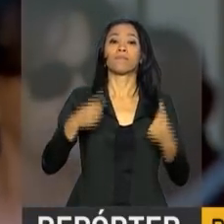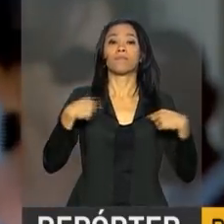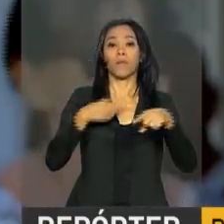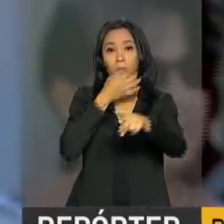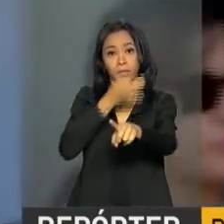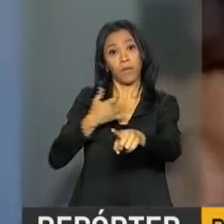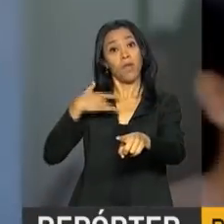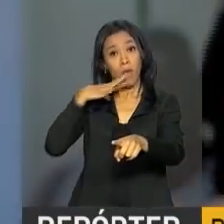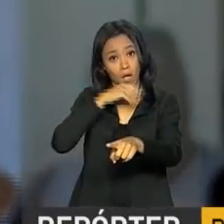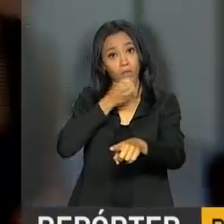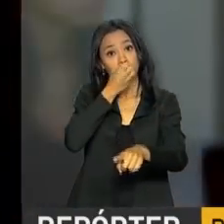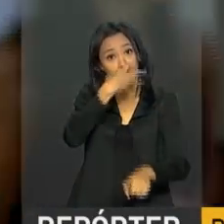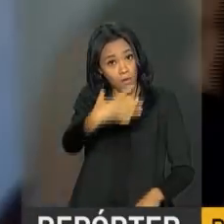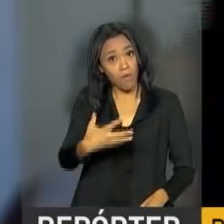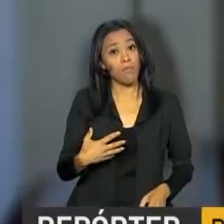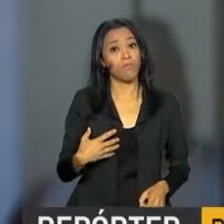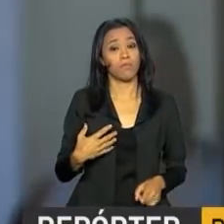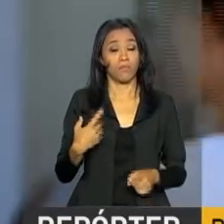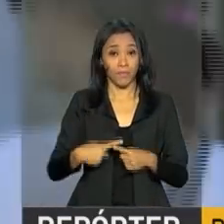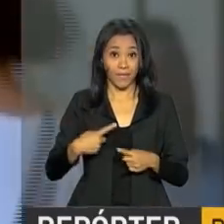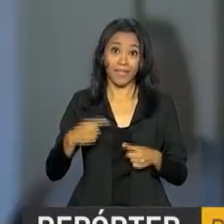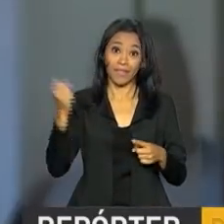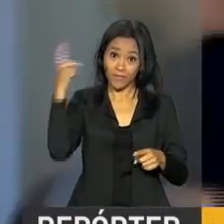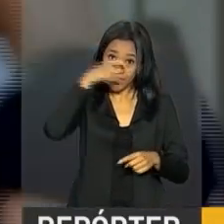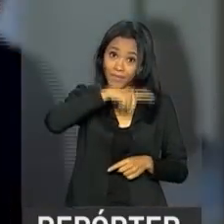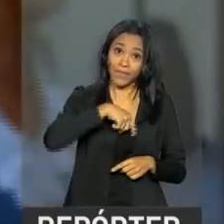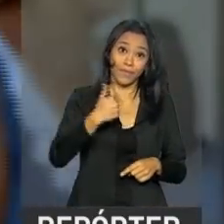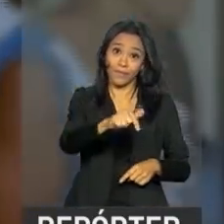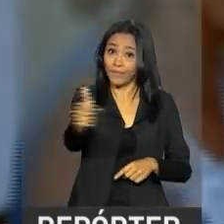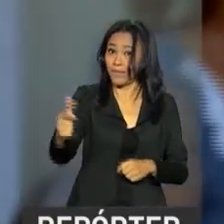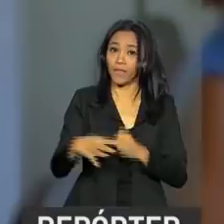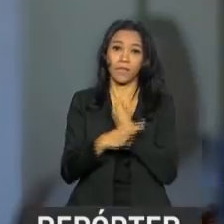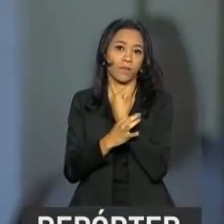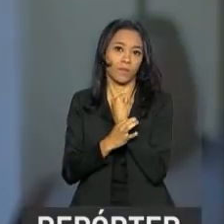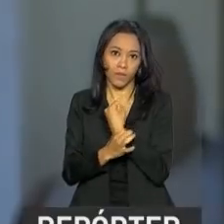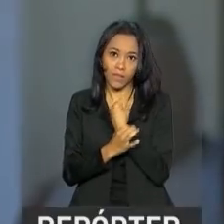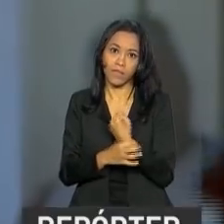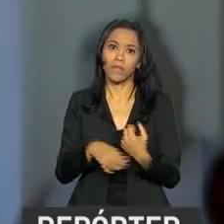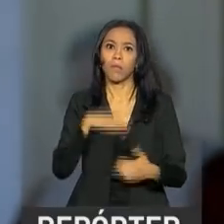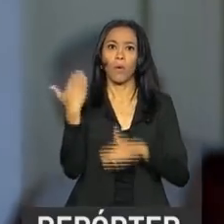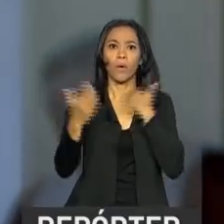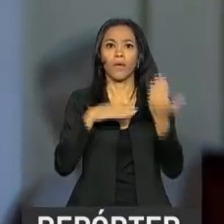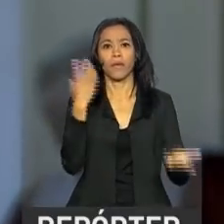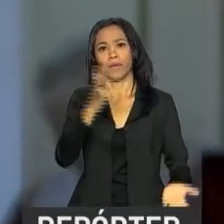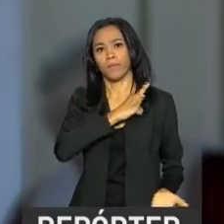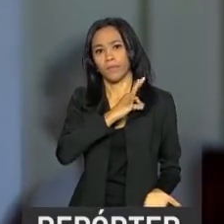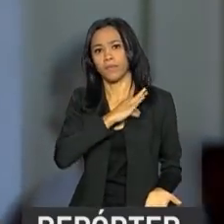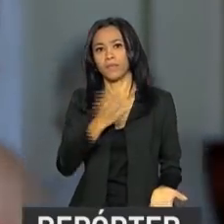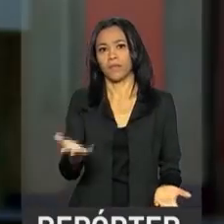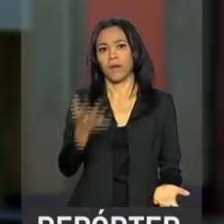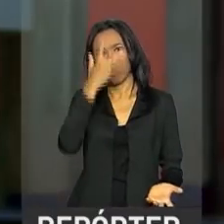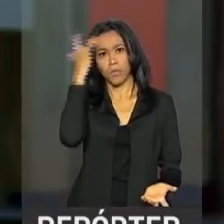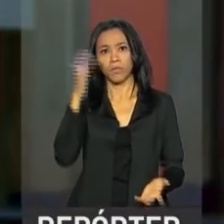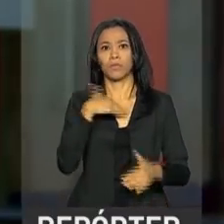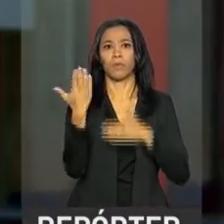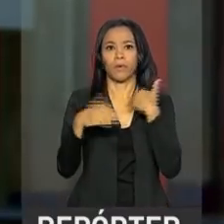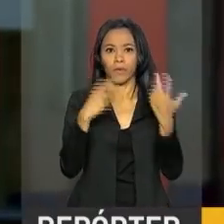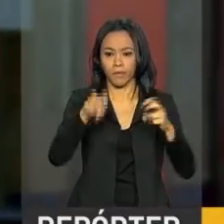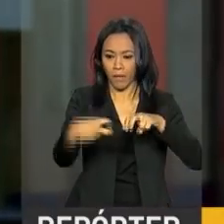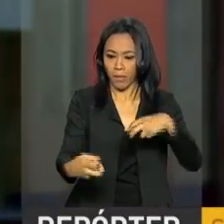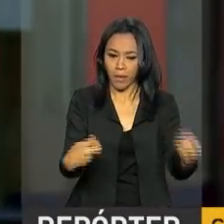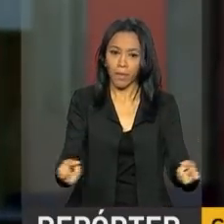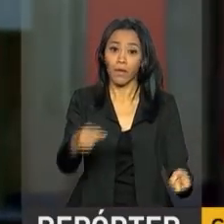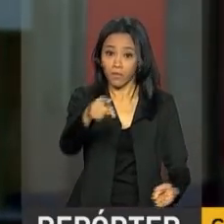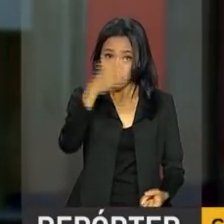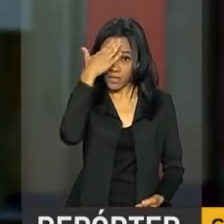situação brava e não tem segurança não conhecia morre ela viu gente inocente morrendo você pode ver que tudo está no